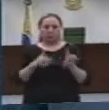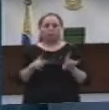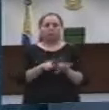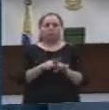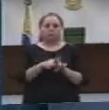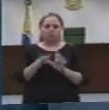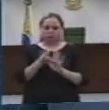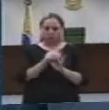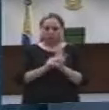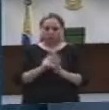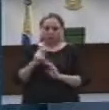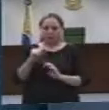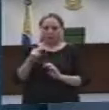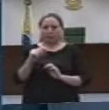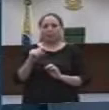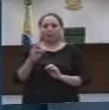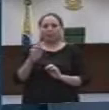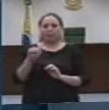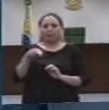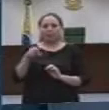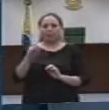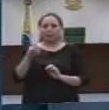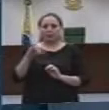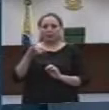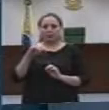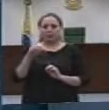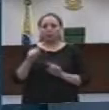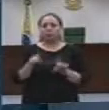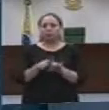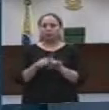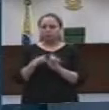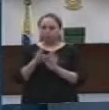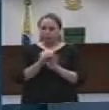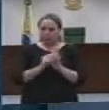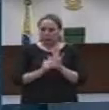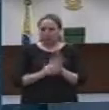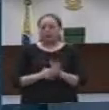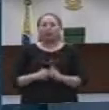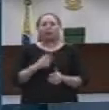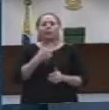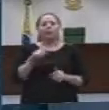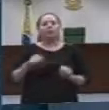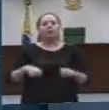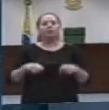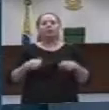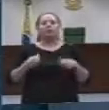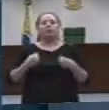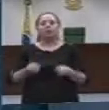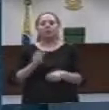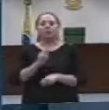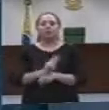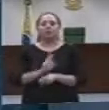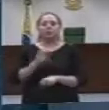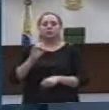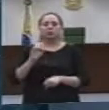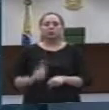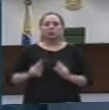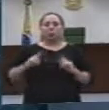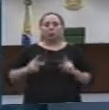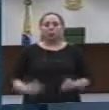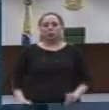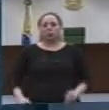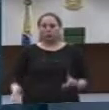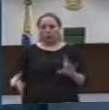de uma forma contundente a defesa do planeta em outros cantos do Peso dos Direitos Humanos talvez una todas as férias